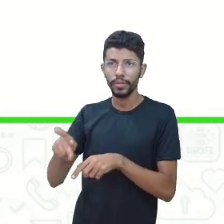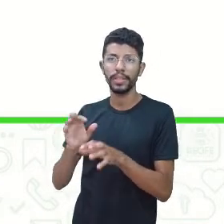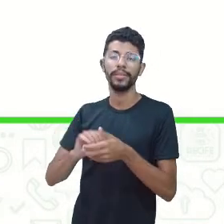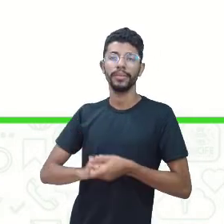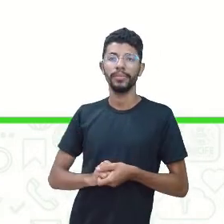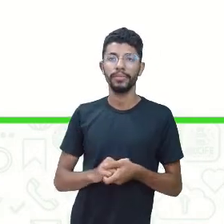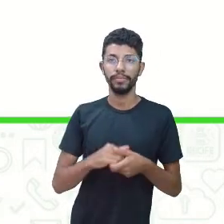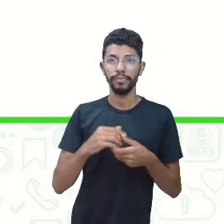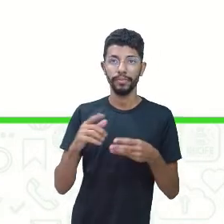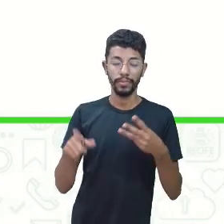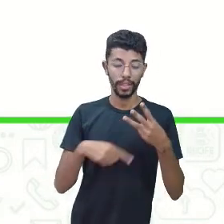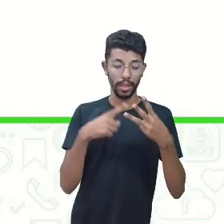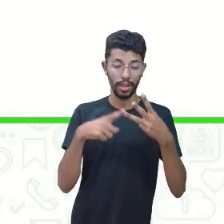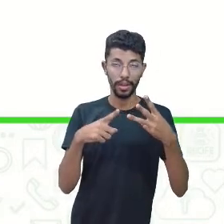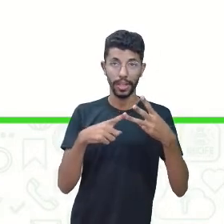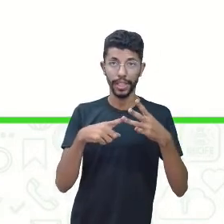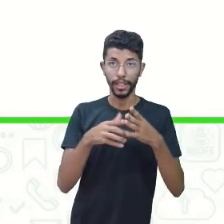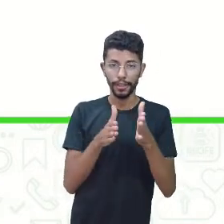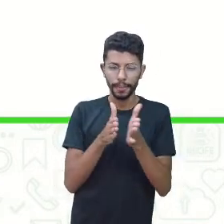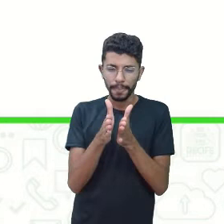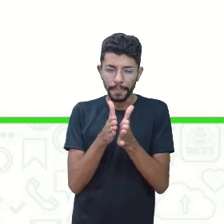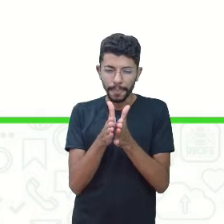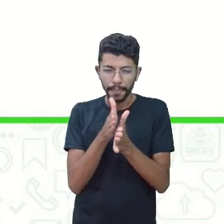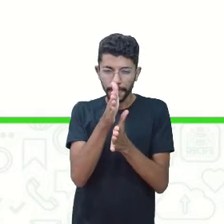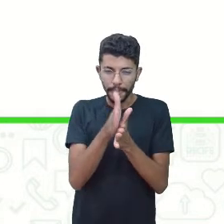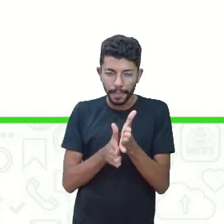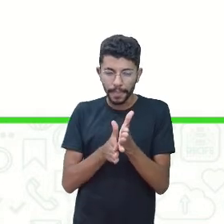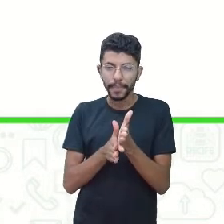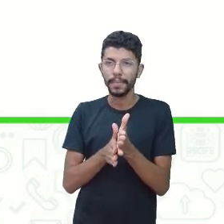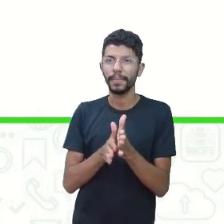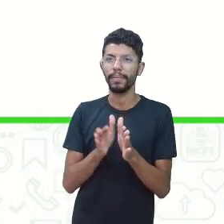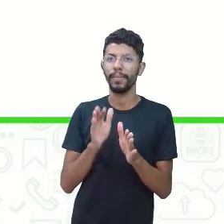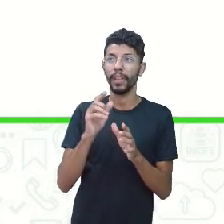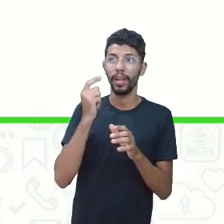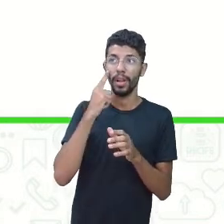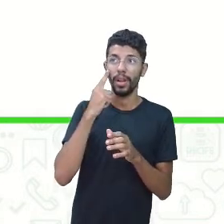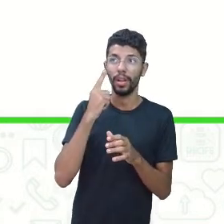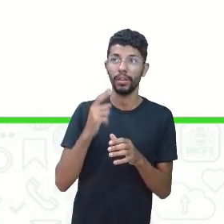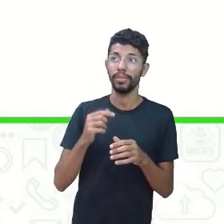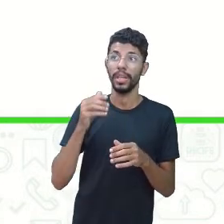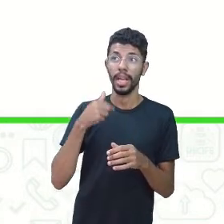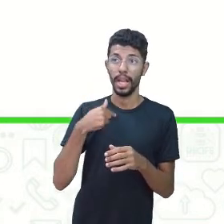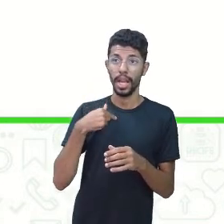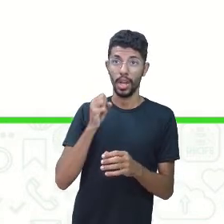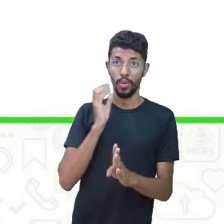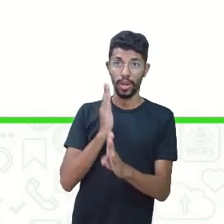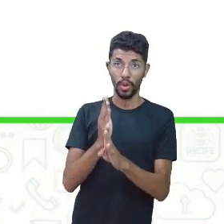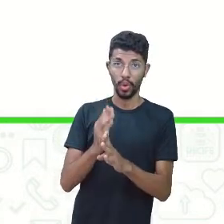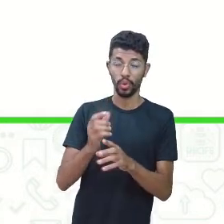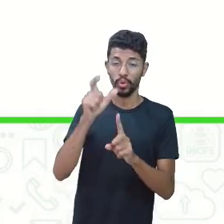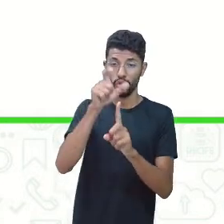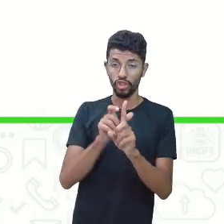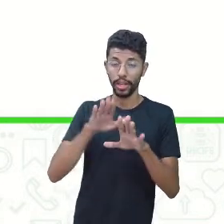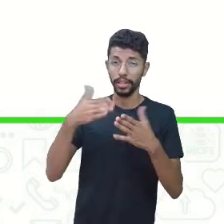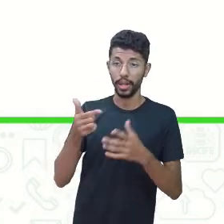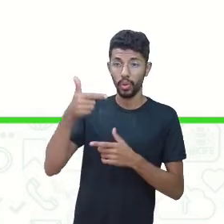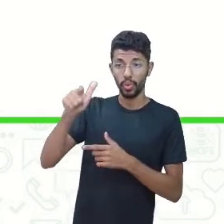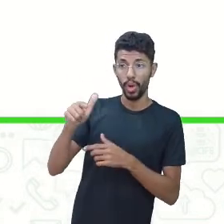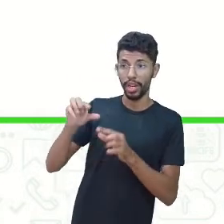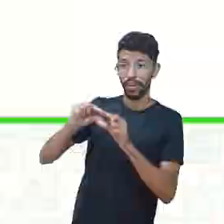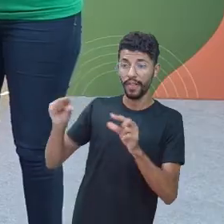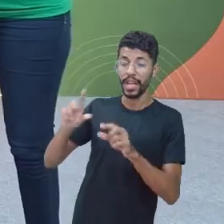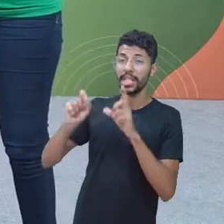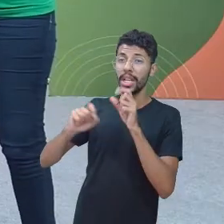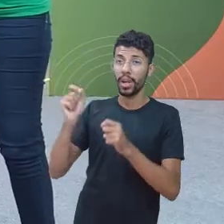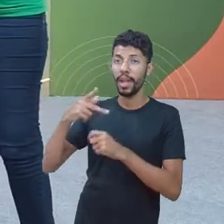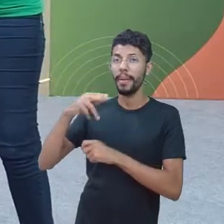meio do predicado, já disse a vocês, que quando eu encontro o sujeito, o restante é chamado de predicado. Então, no meio do